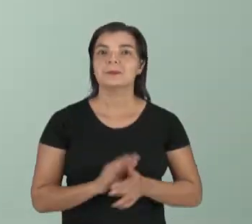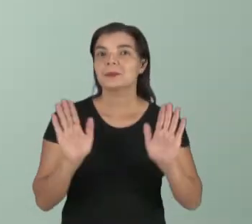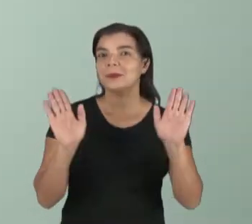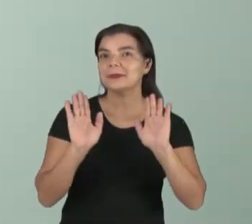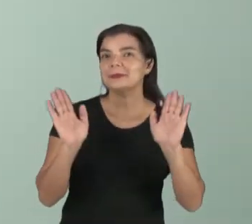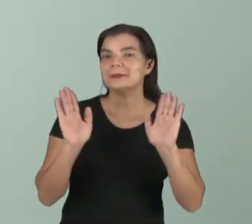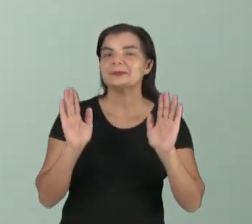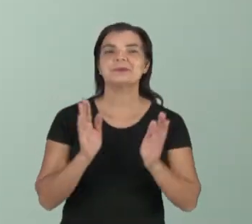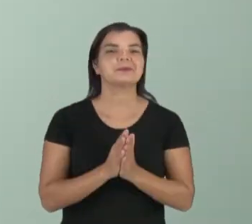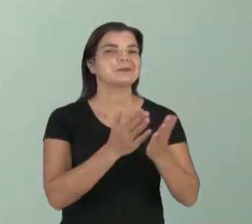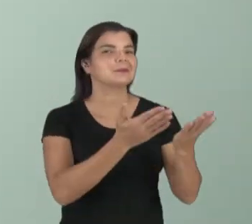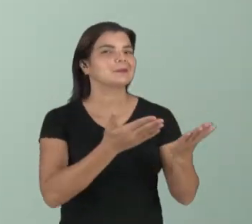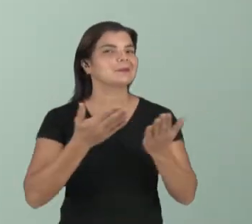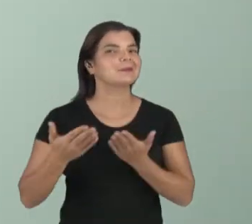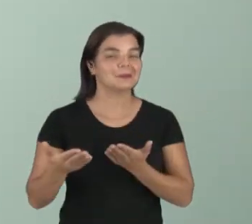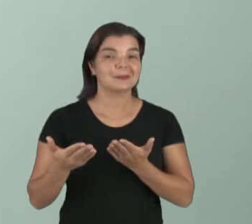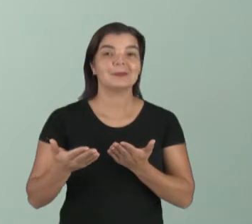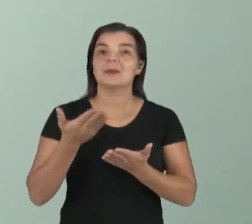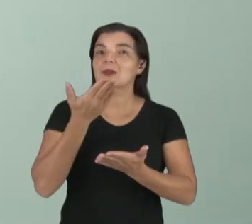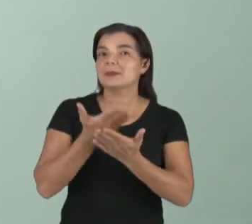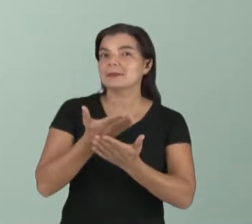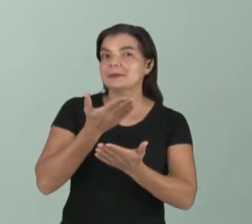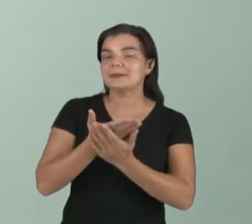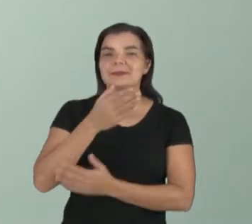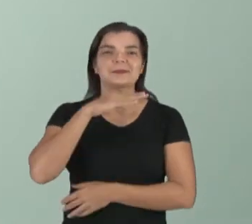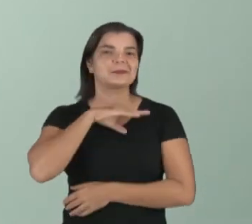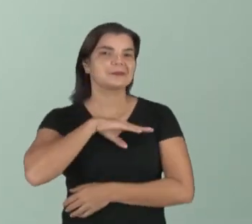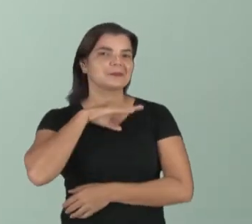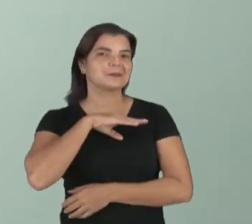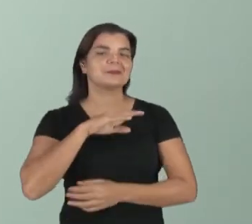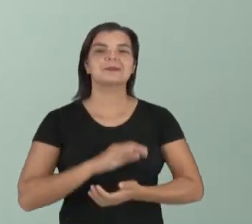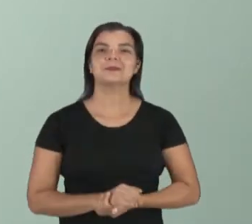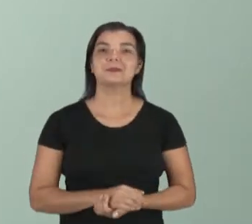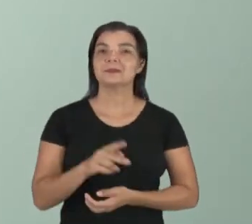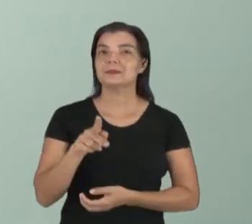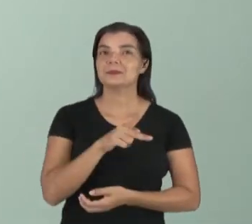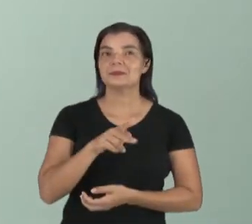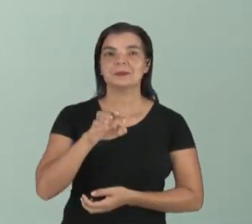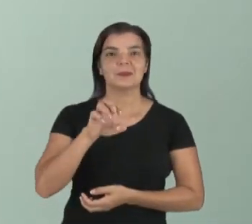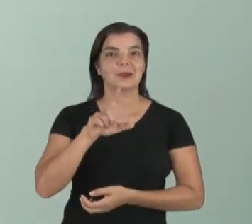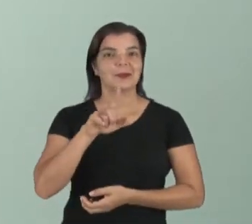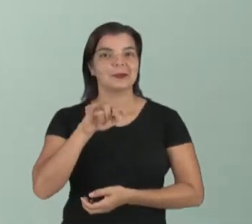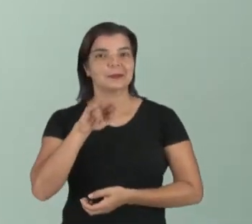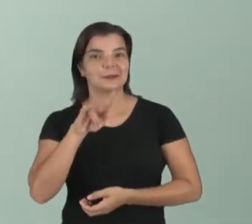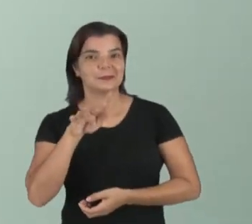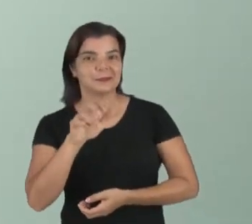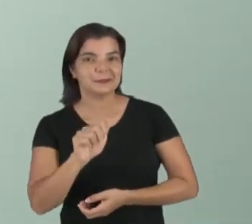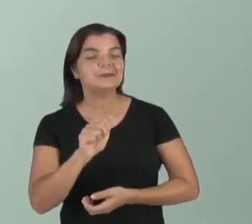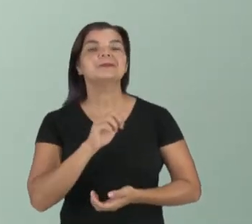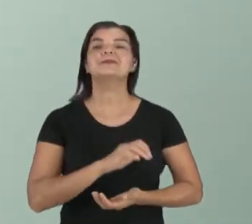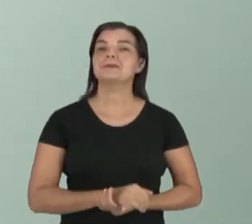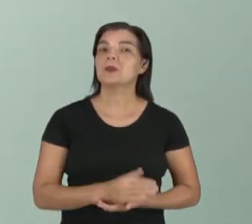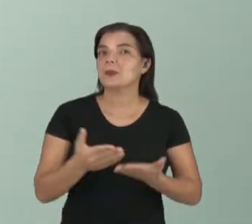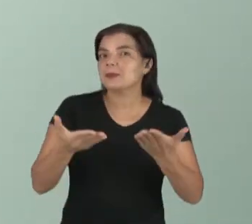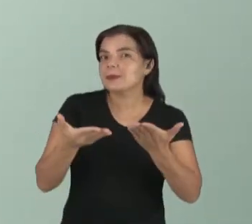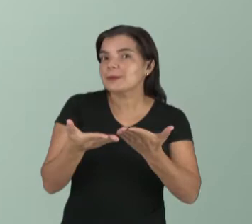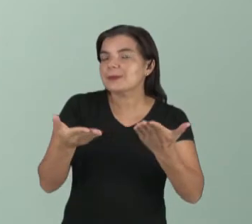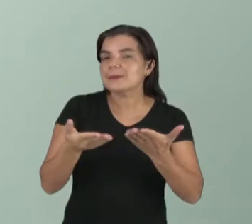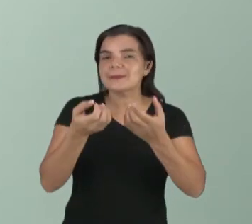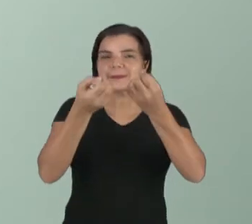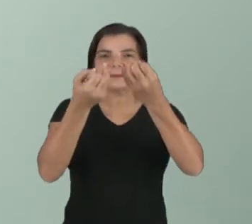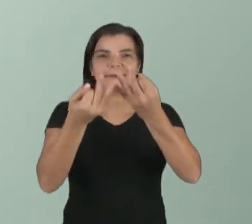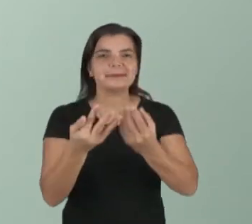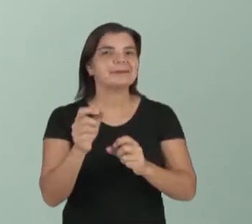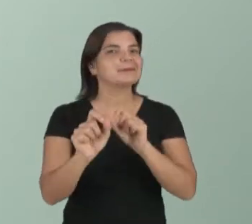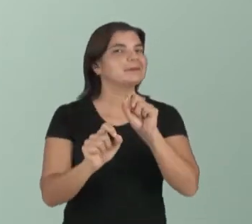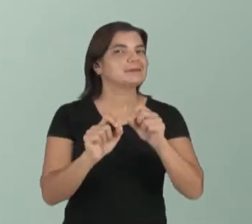Olá, sejam bem-vindos a mais uma aula de língua portuguesa. Eu sou a professora Elívia Soares e hoje nós vamos